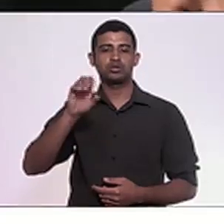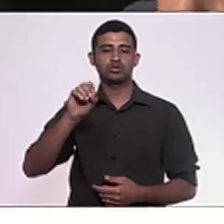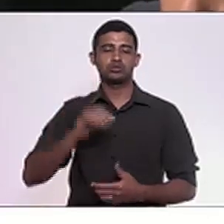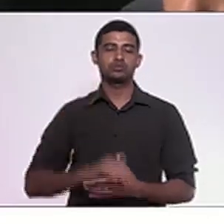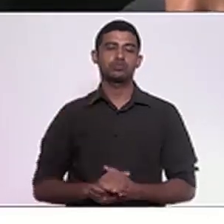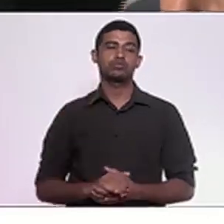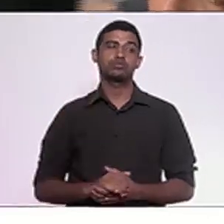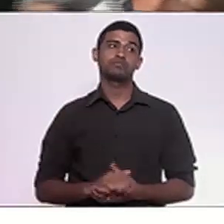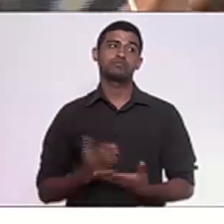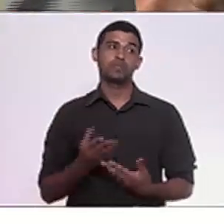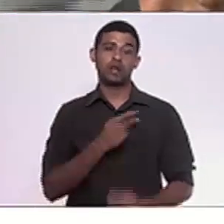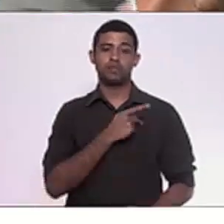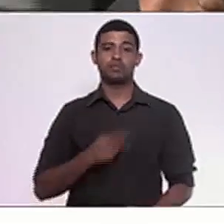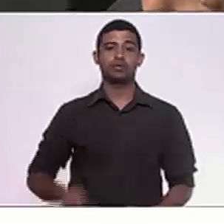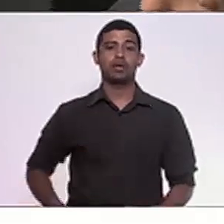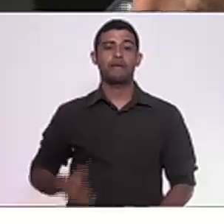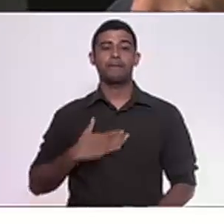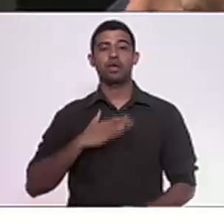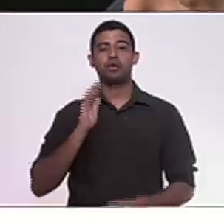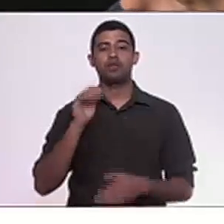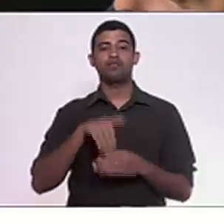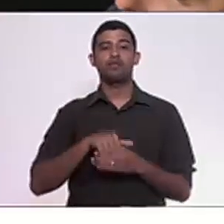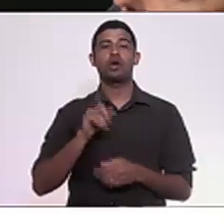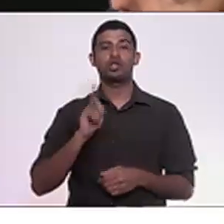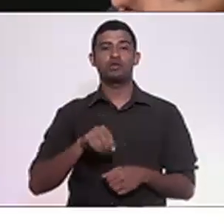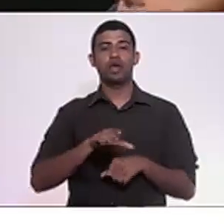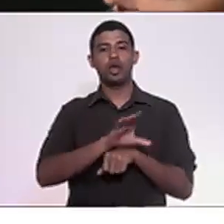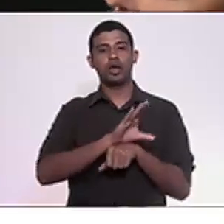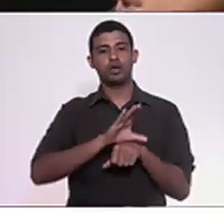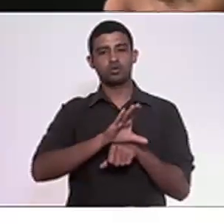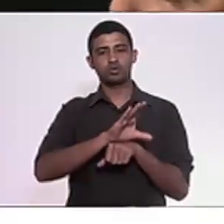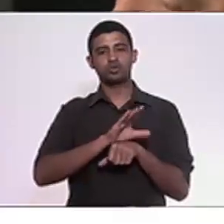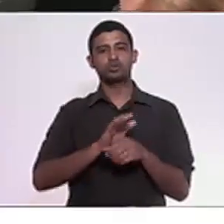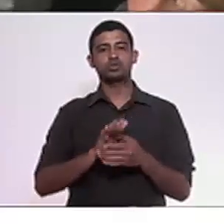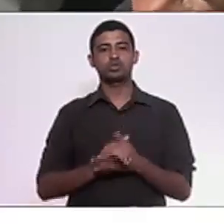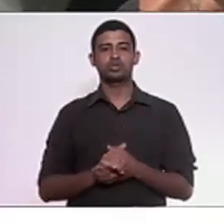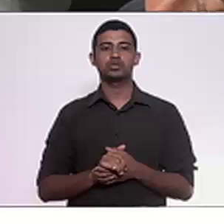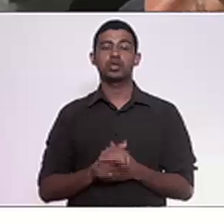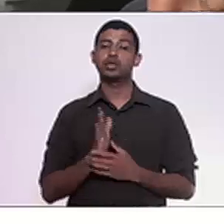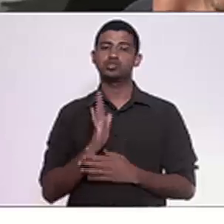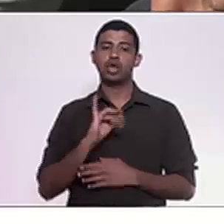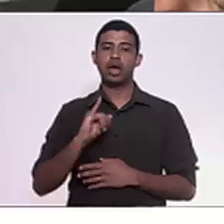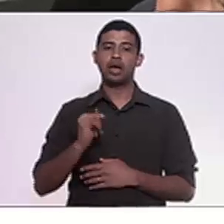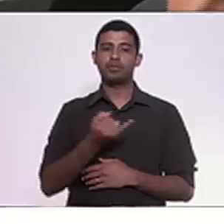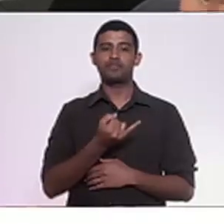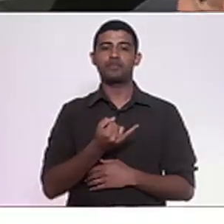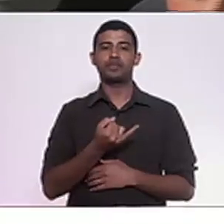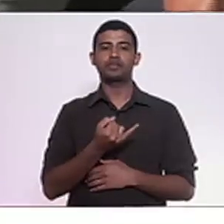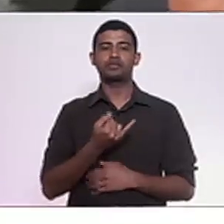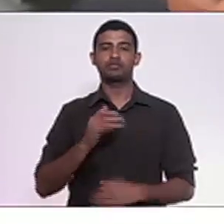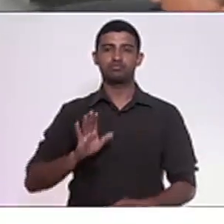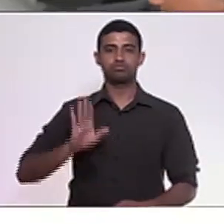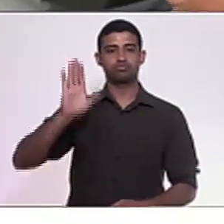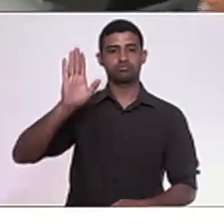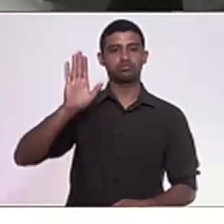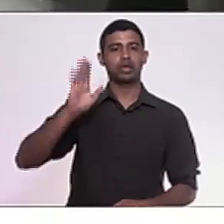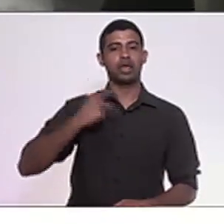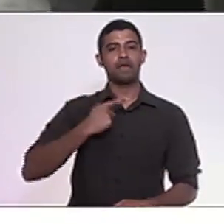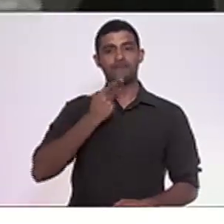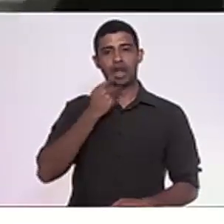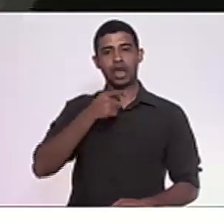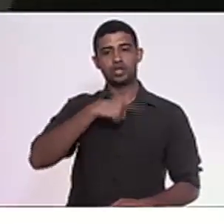o presidente meu voto é pela constitucionalidade já aproveito para declarar que o ps é